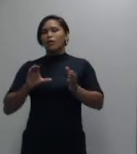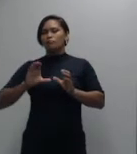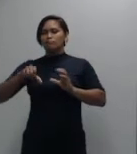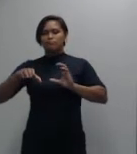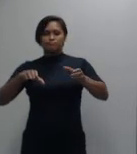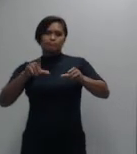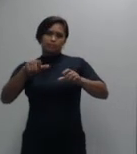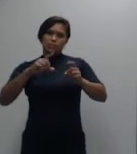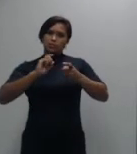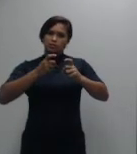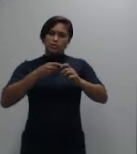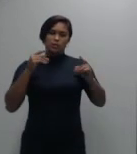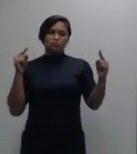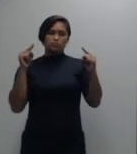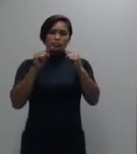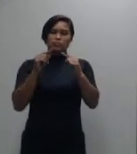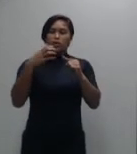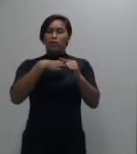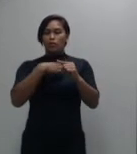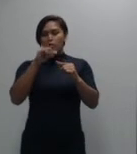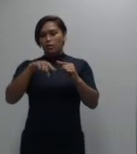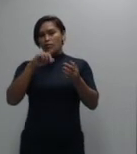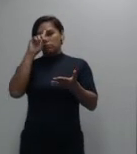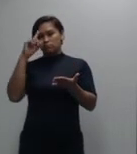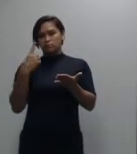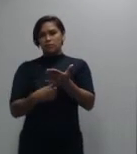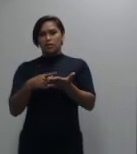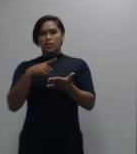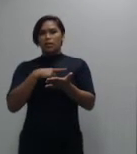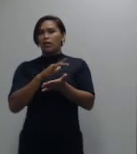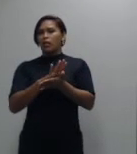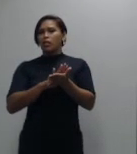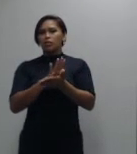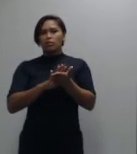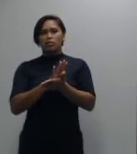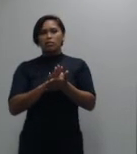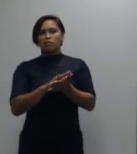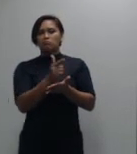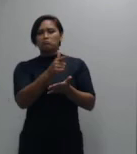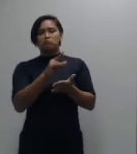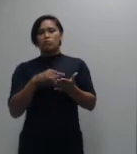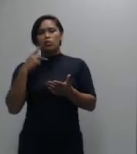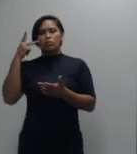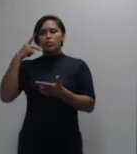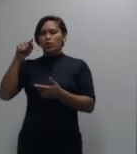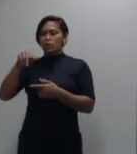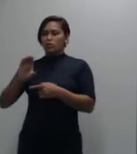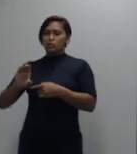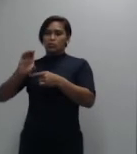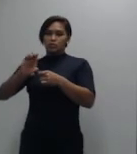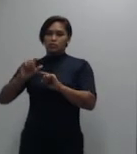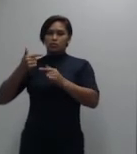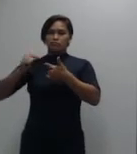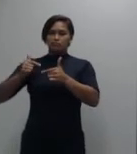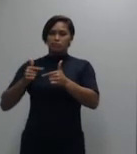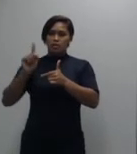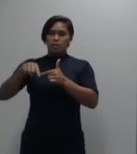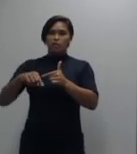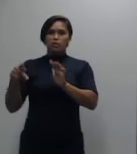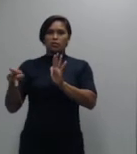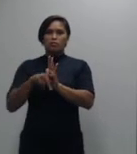direta e indireta do Estado afirmando que eles não tinham Procuradores do Estado tratando dos seus casos